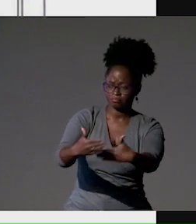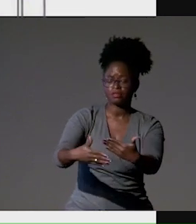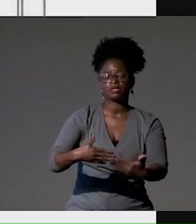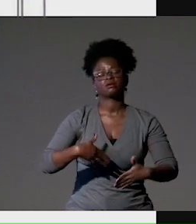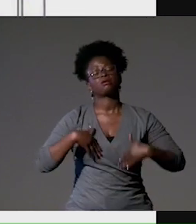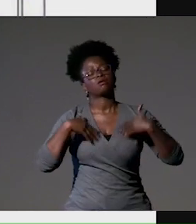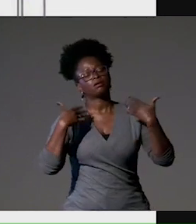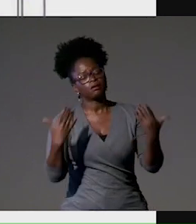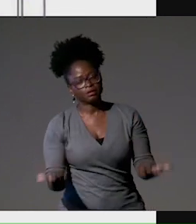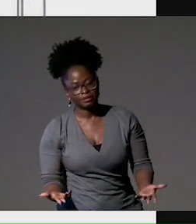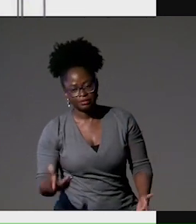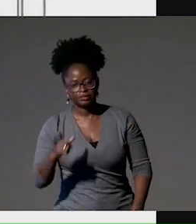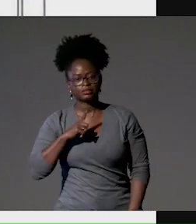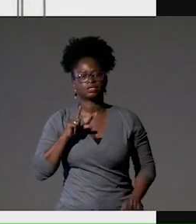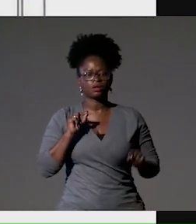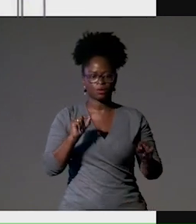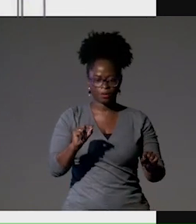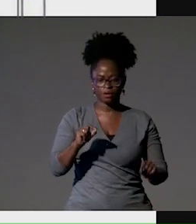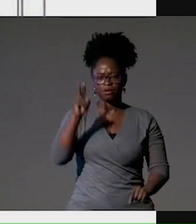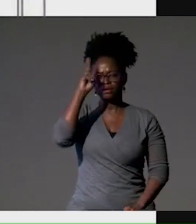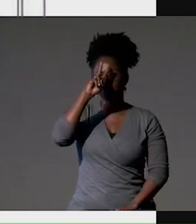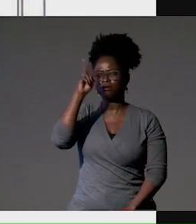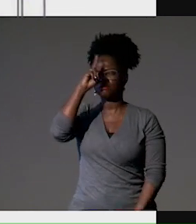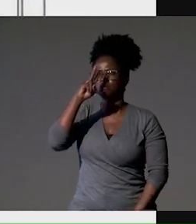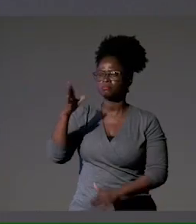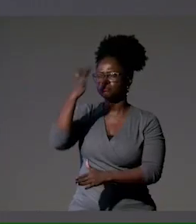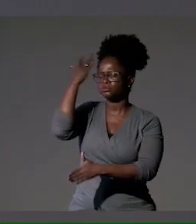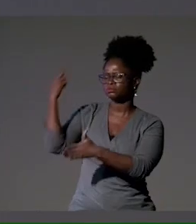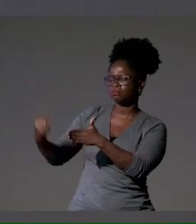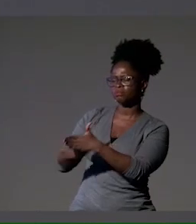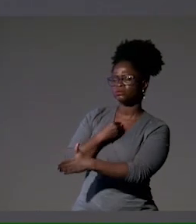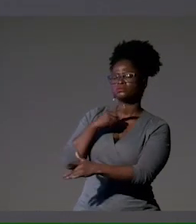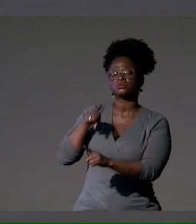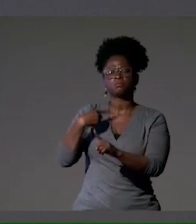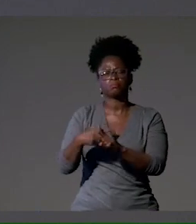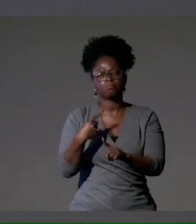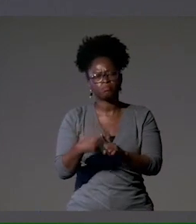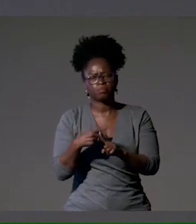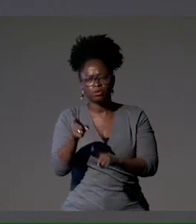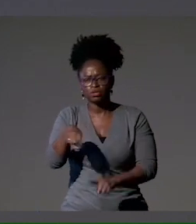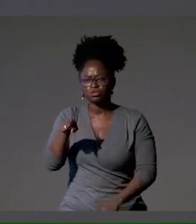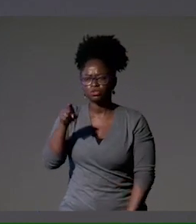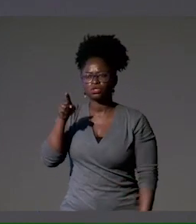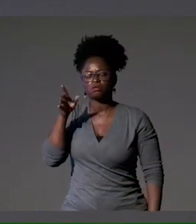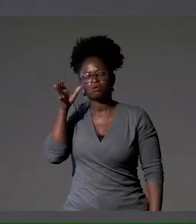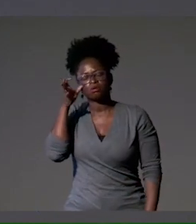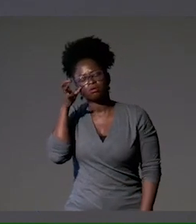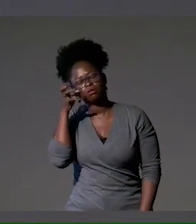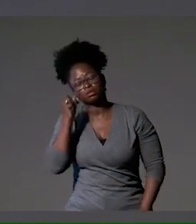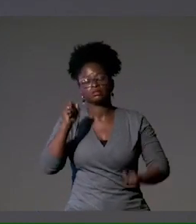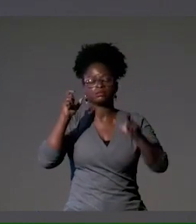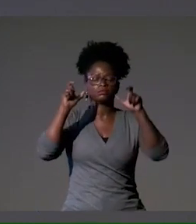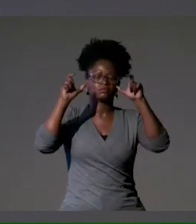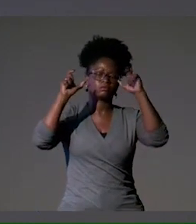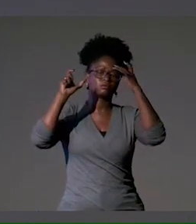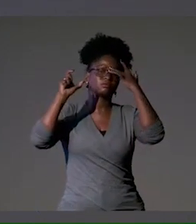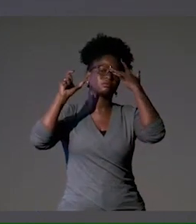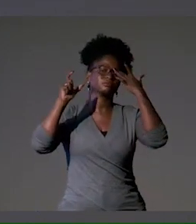E aí, ele tem... Lembrei que há 2 semanas uma pessoa me perguntou assim, por que parece que na hora que nós estamos no melhor do nosso sono, a gente